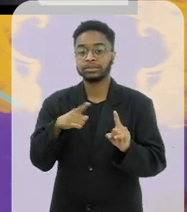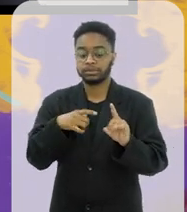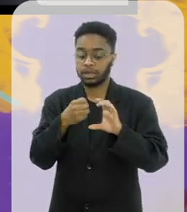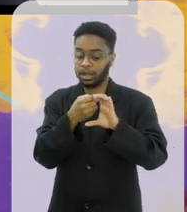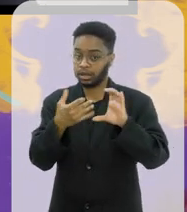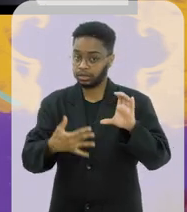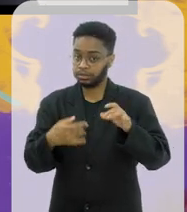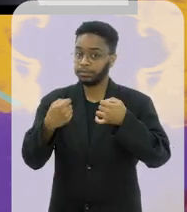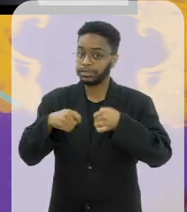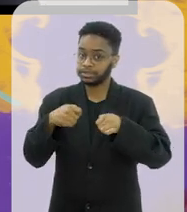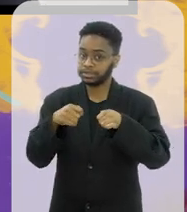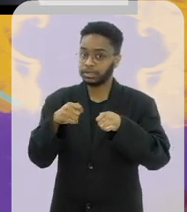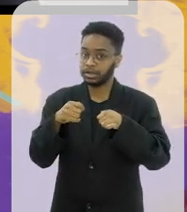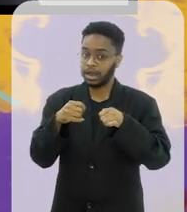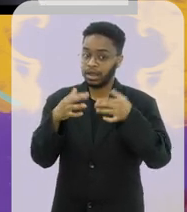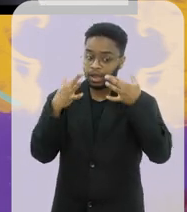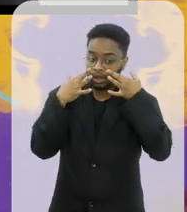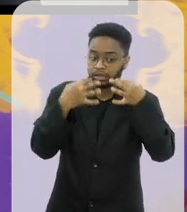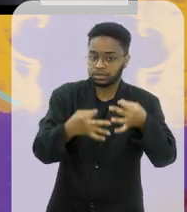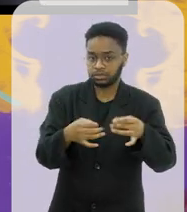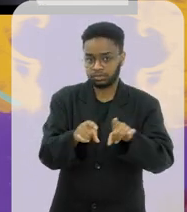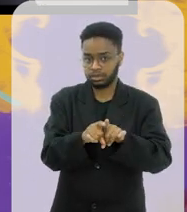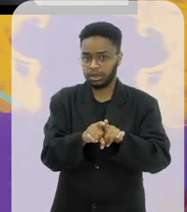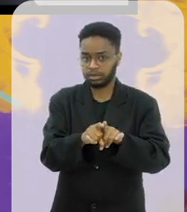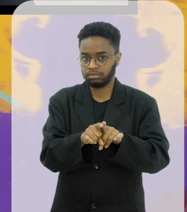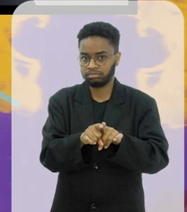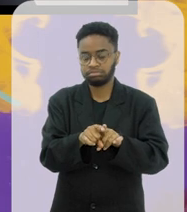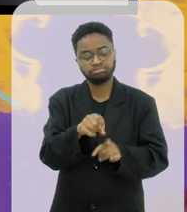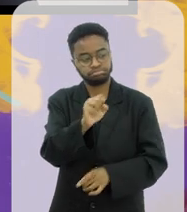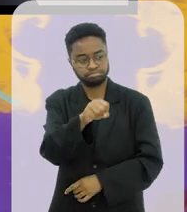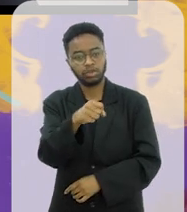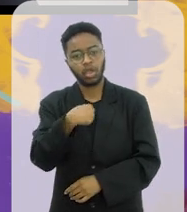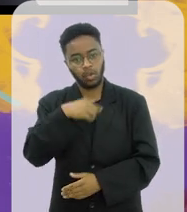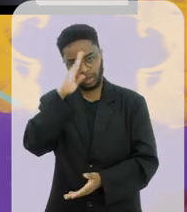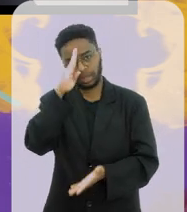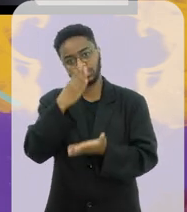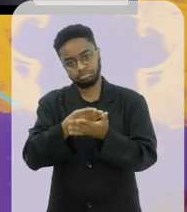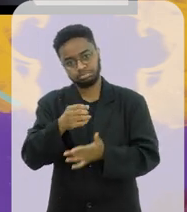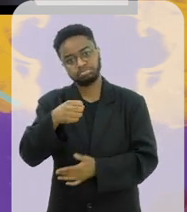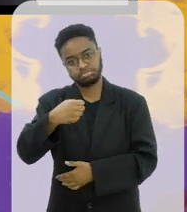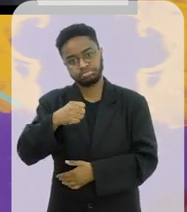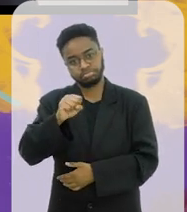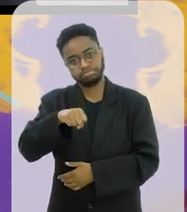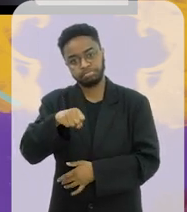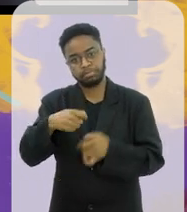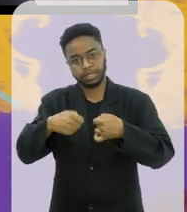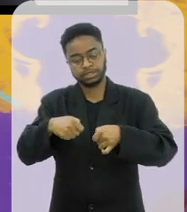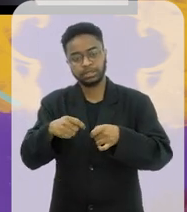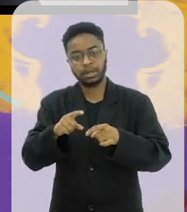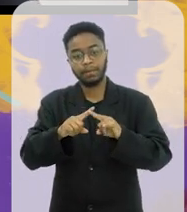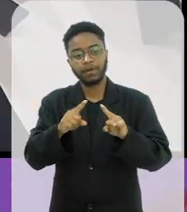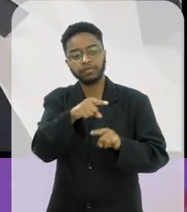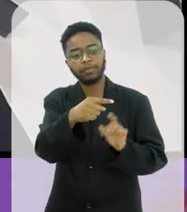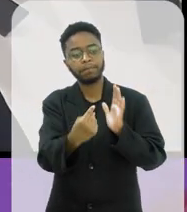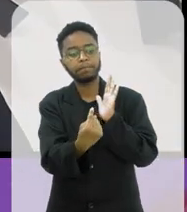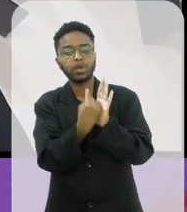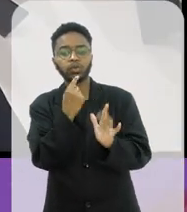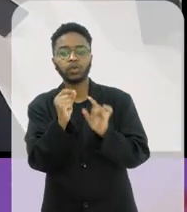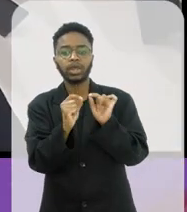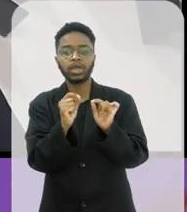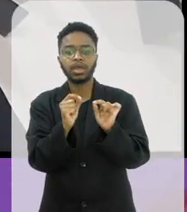ser levado em consideração? Sim, Rui, deve ser levado em consideração. Aí você vai me perguntar.